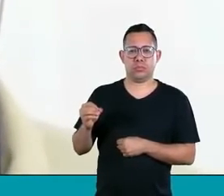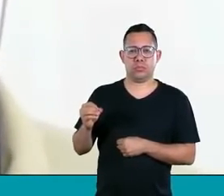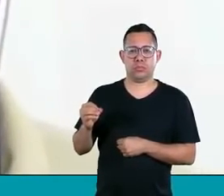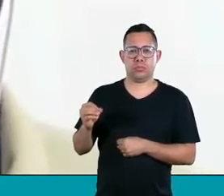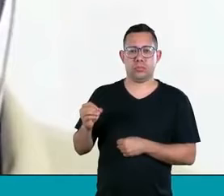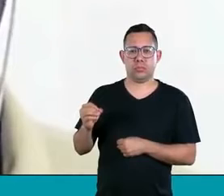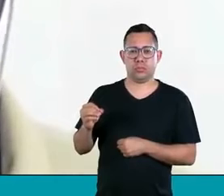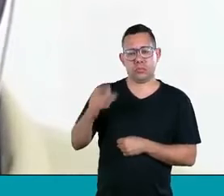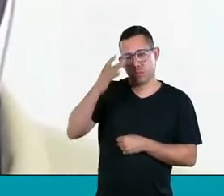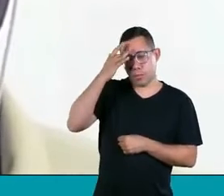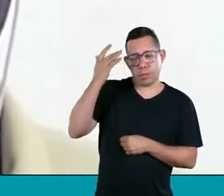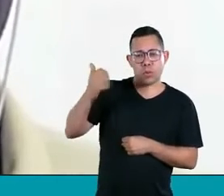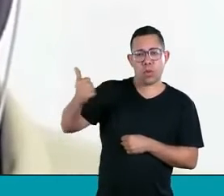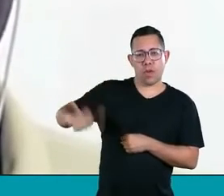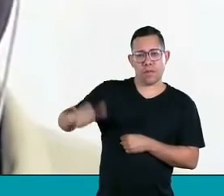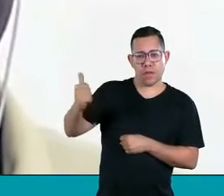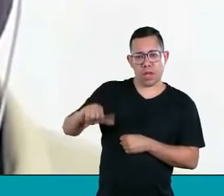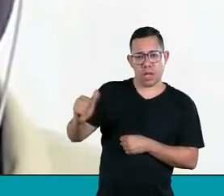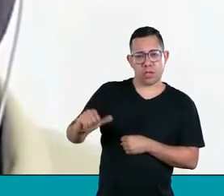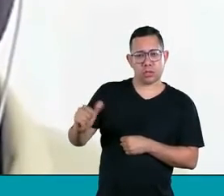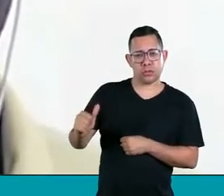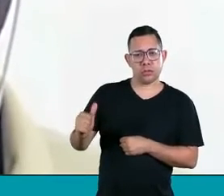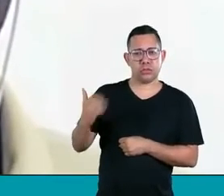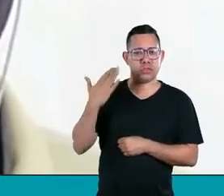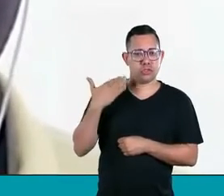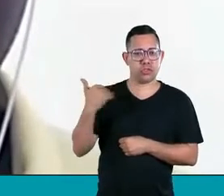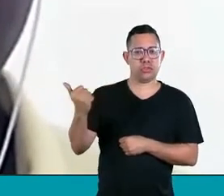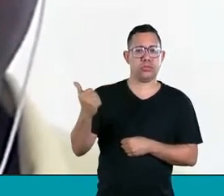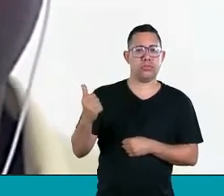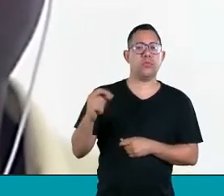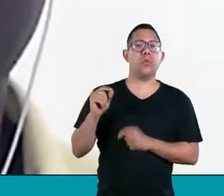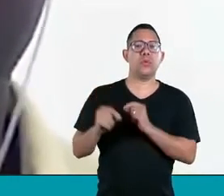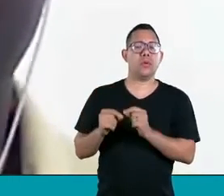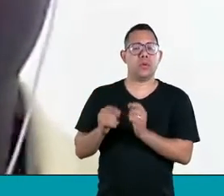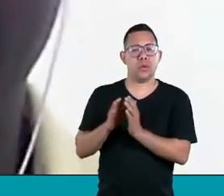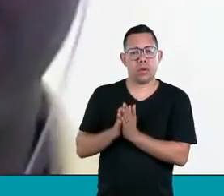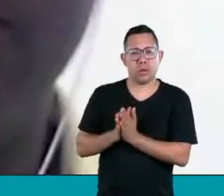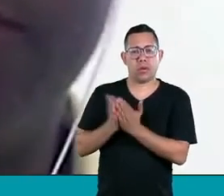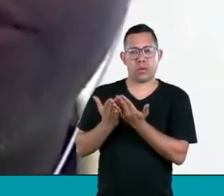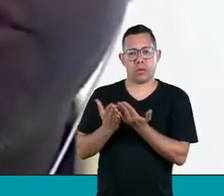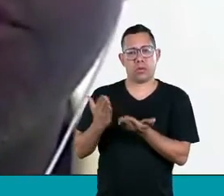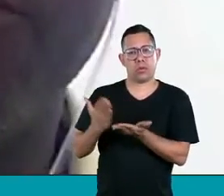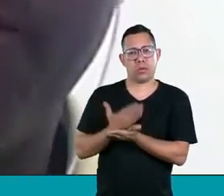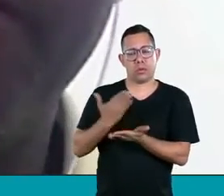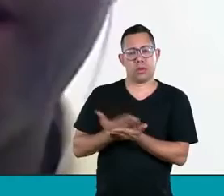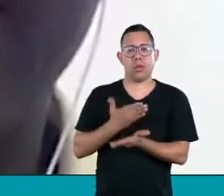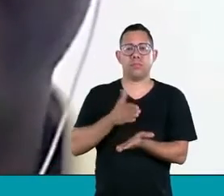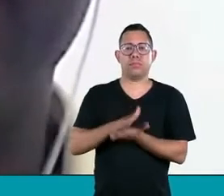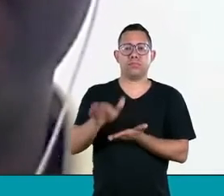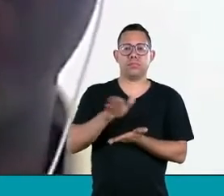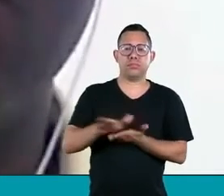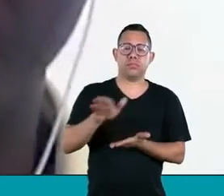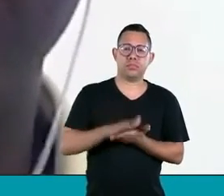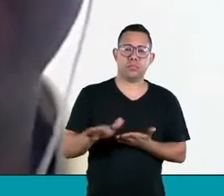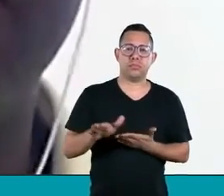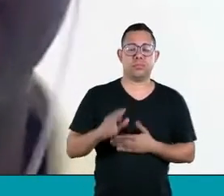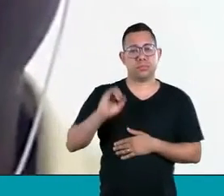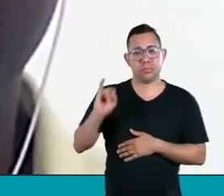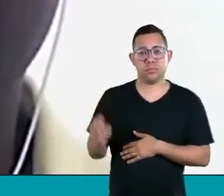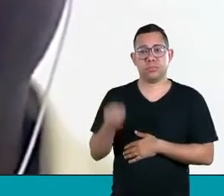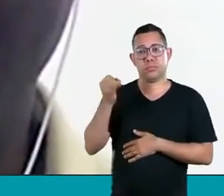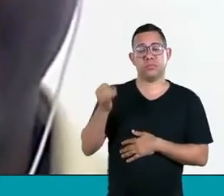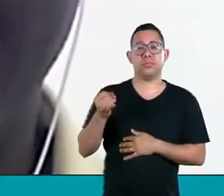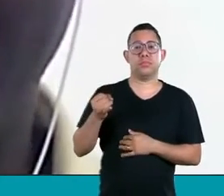pelos avaliadores da minha avaliação de publicar o livro, né, o livro, publicar a tese como